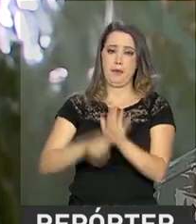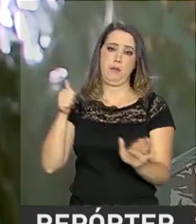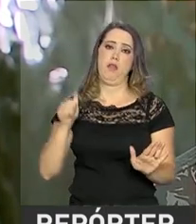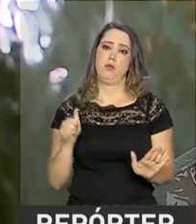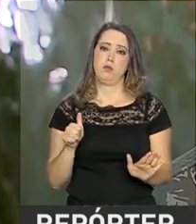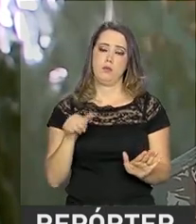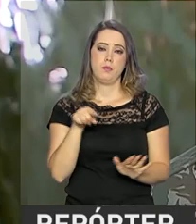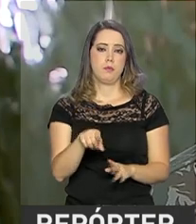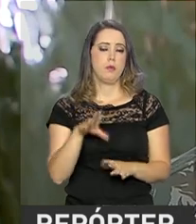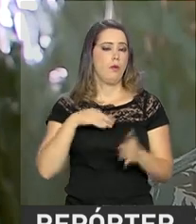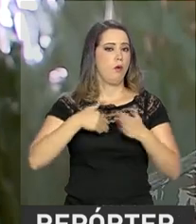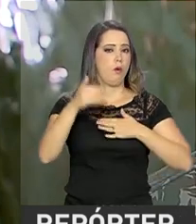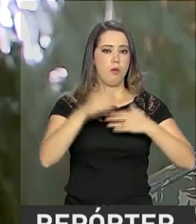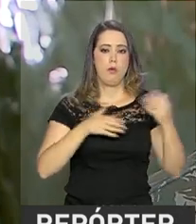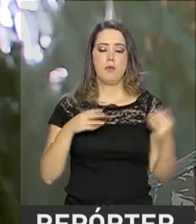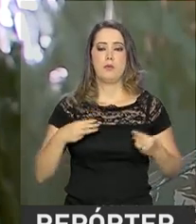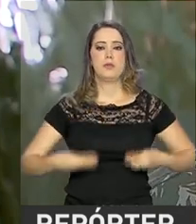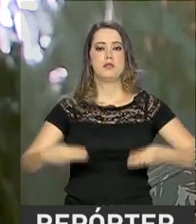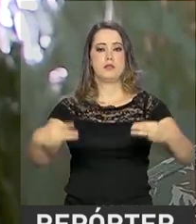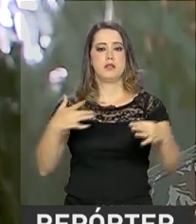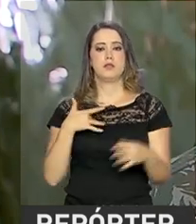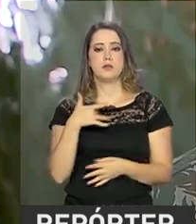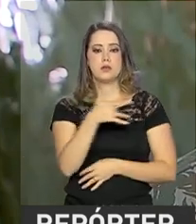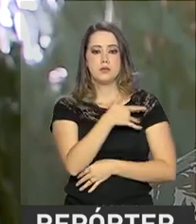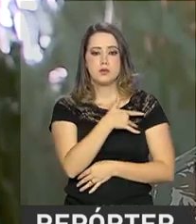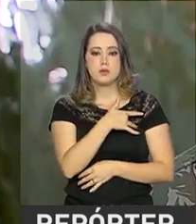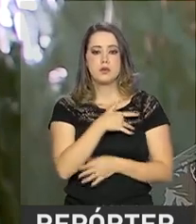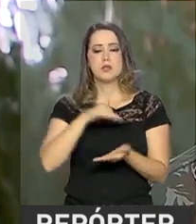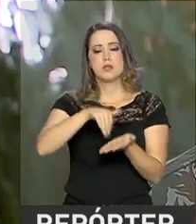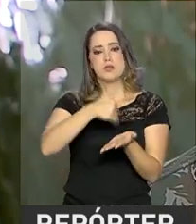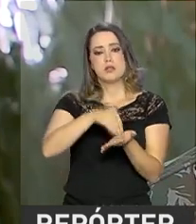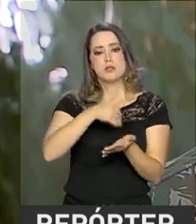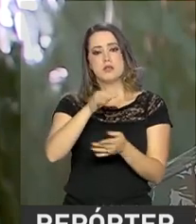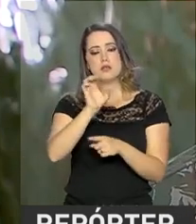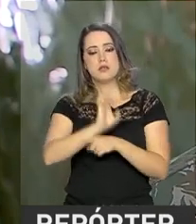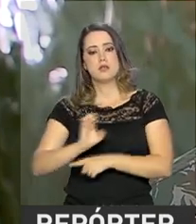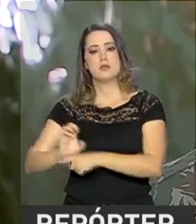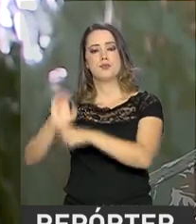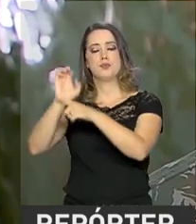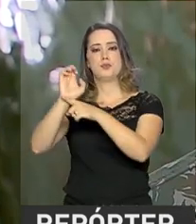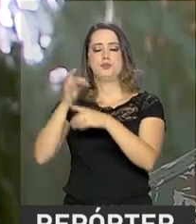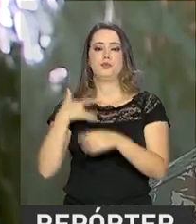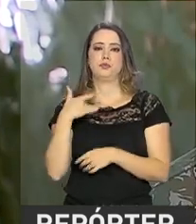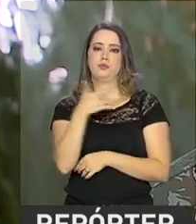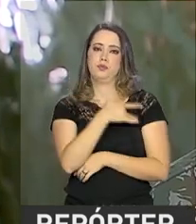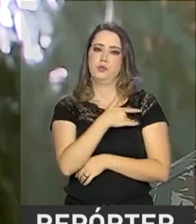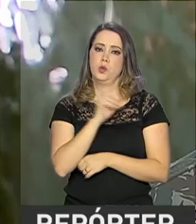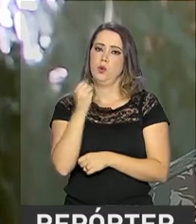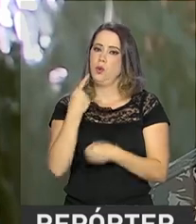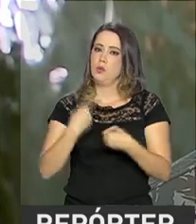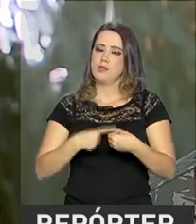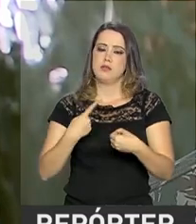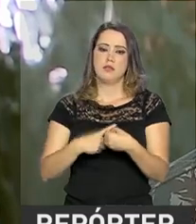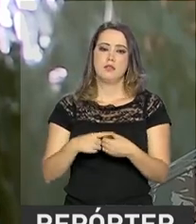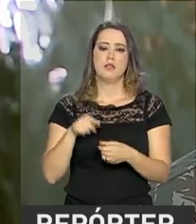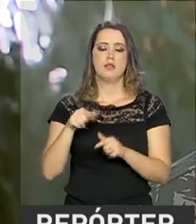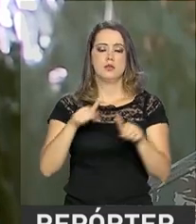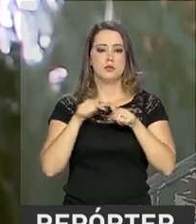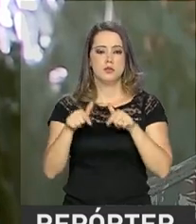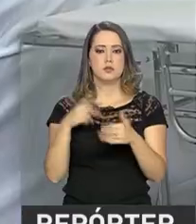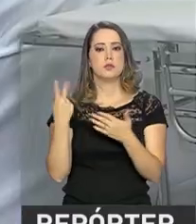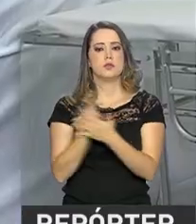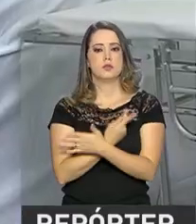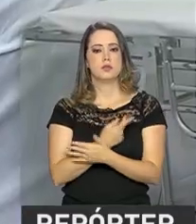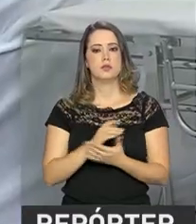níveis quer seja o nível do ministério da saúde secretaria estadual de saúde ou mesmo das secretarias municipais essas ações elas